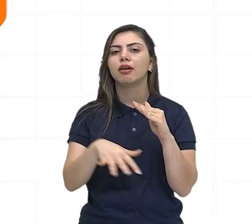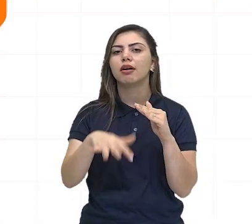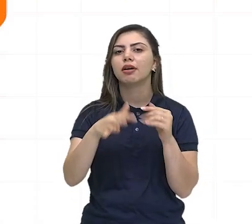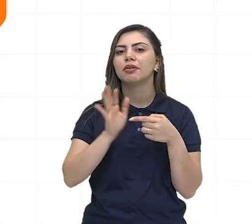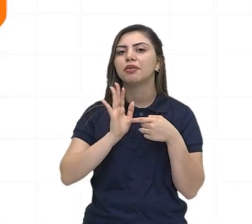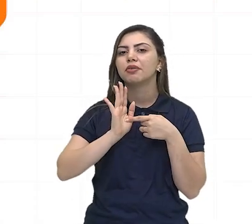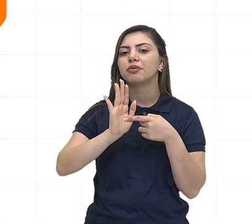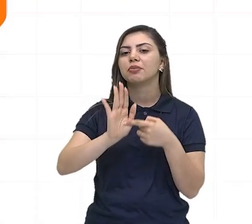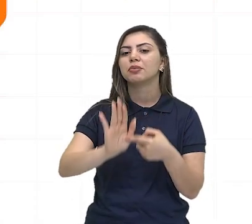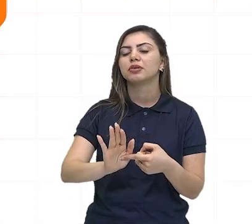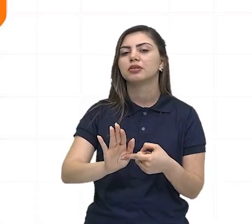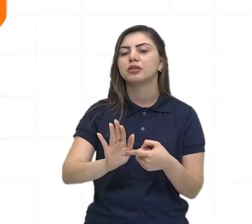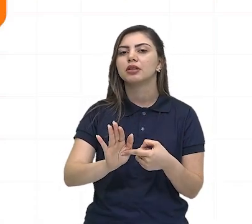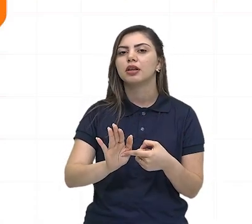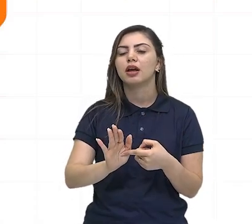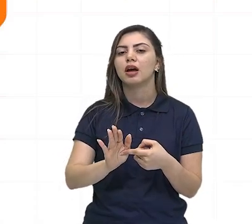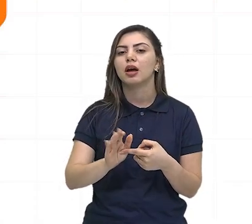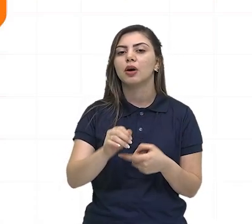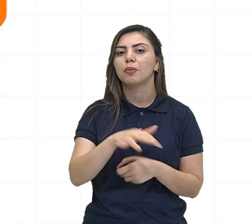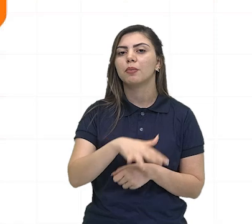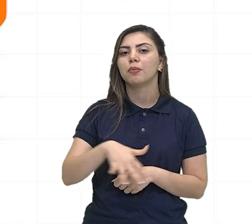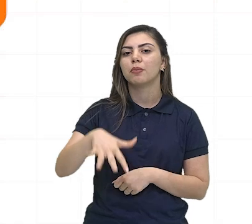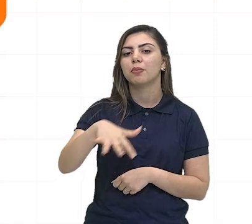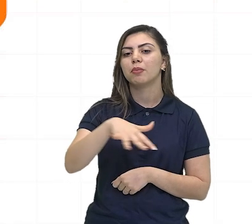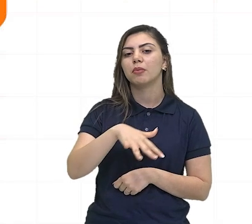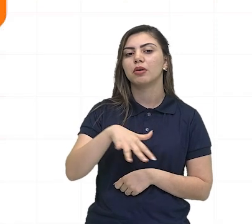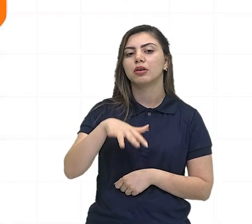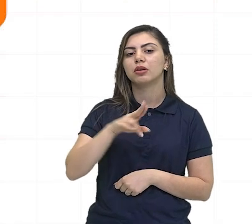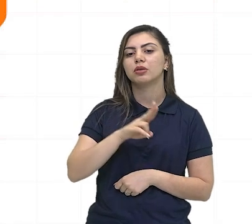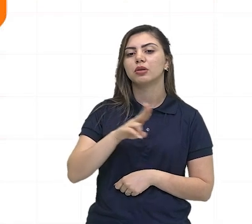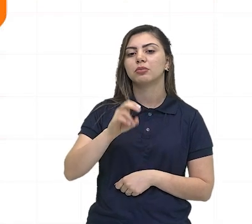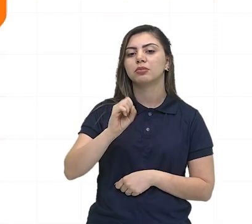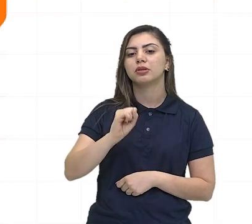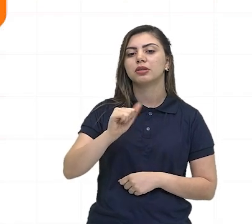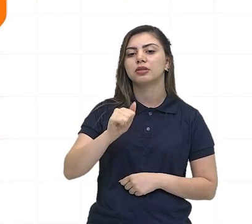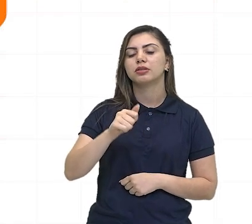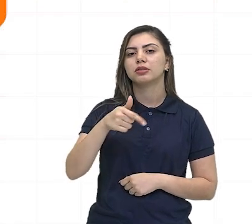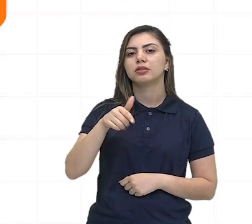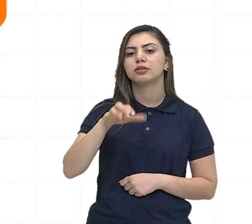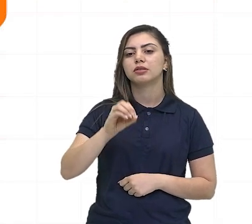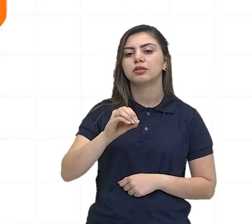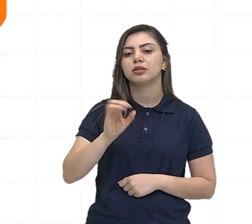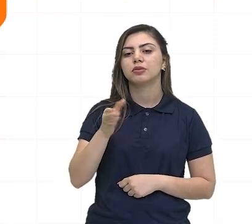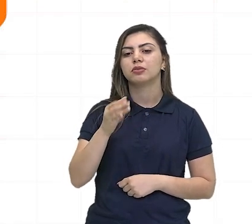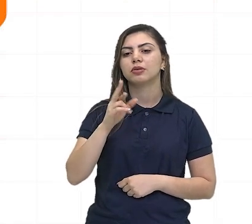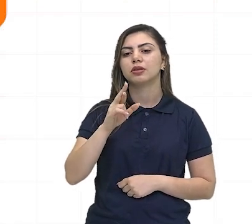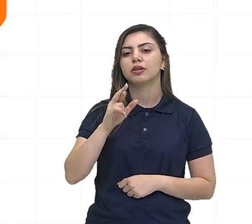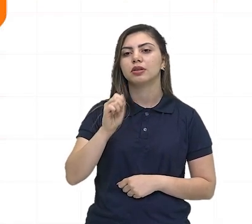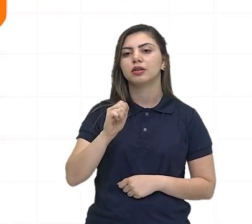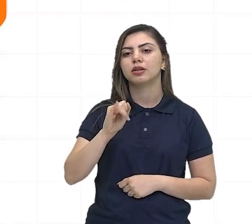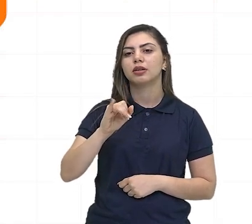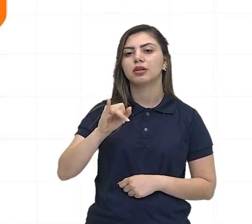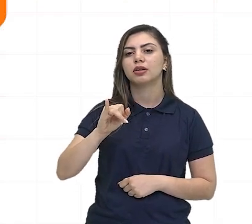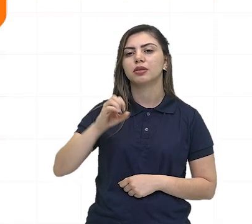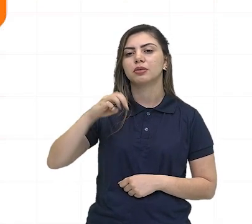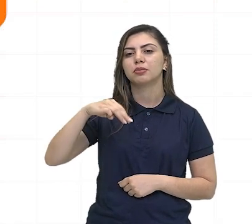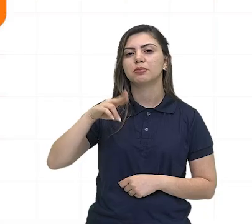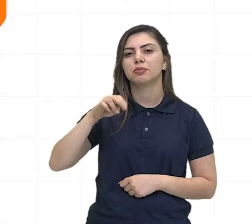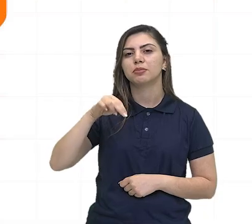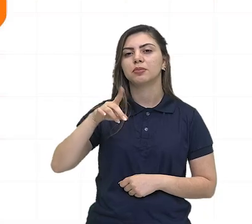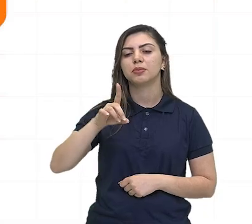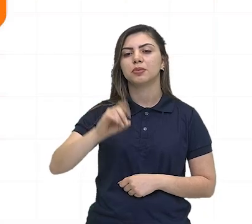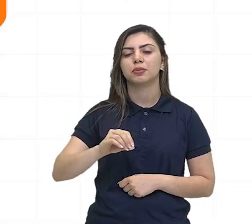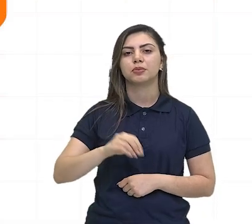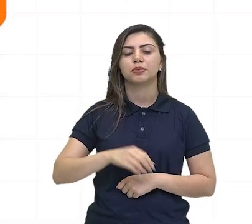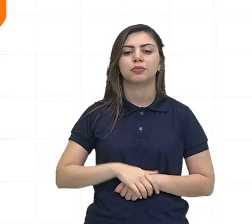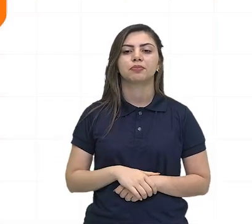para vocês ali o bairro de São Raimundo, né, que é um exemplo ali de bairro residencial.